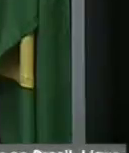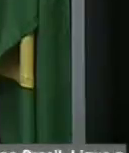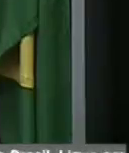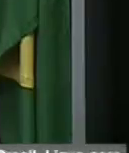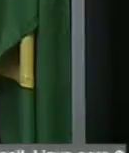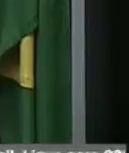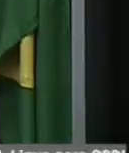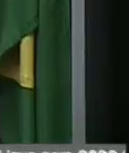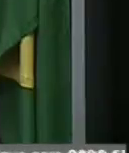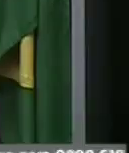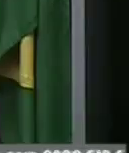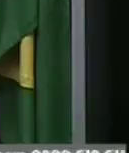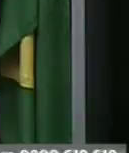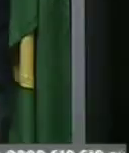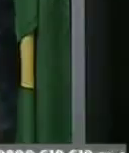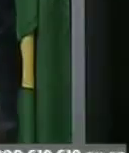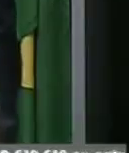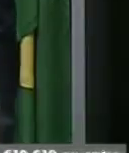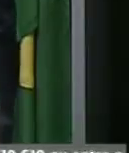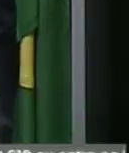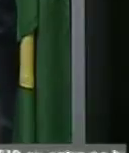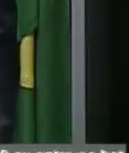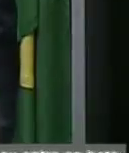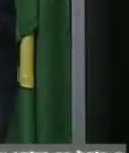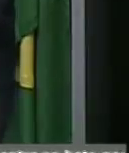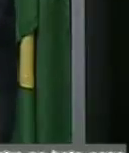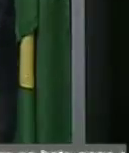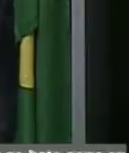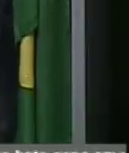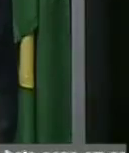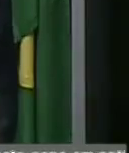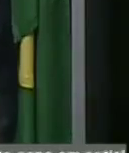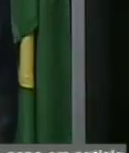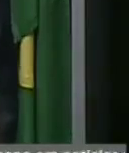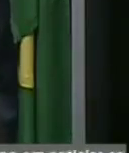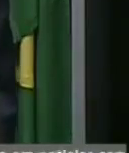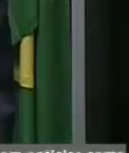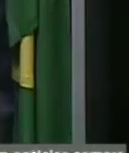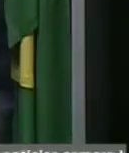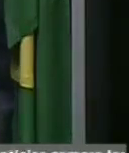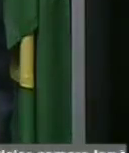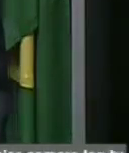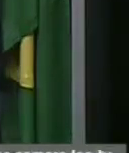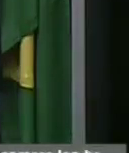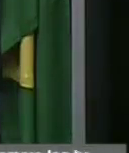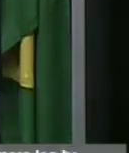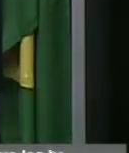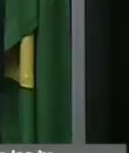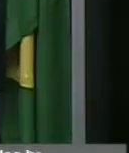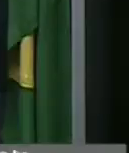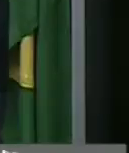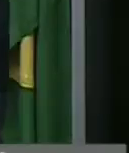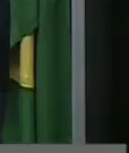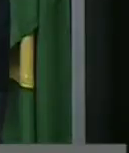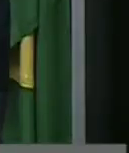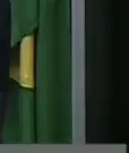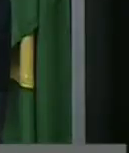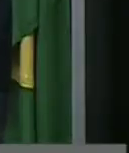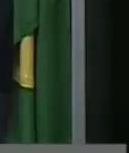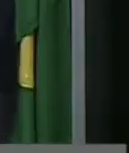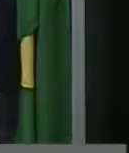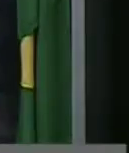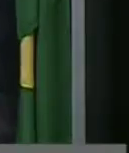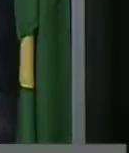hotelaria, alimentação, compras, 2,2 bilhões. Uma merreca num PIB de 6